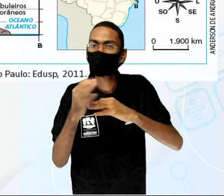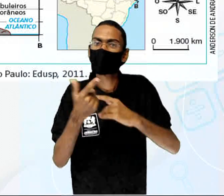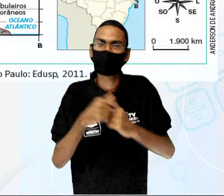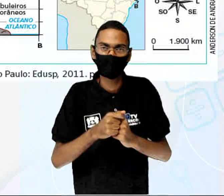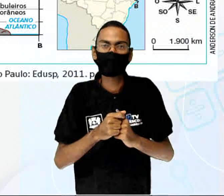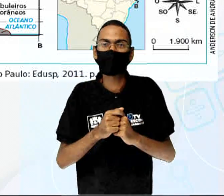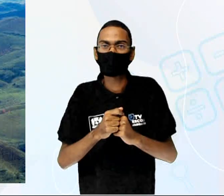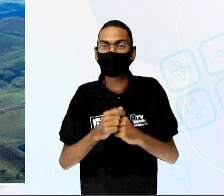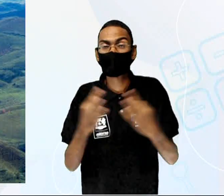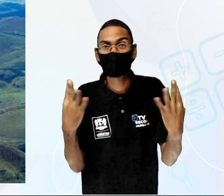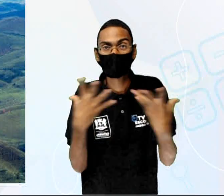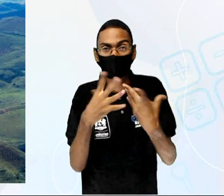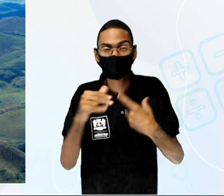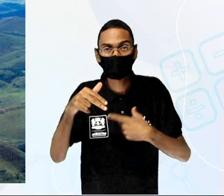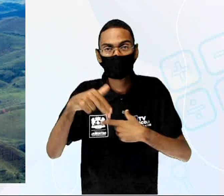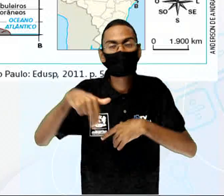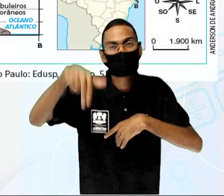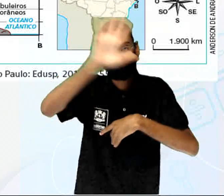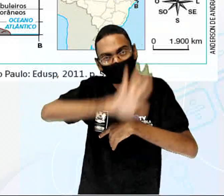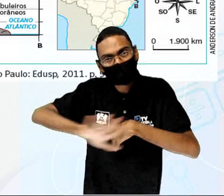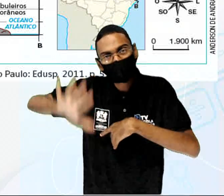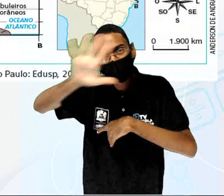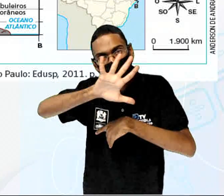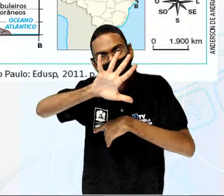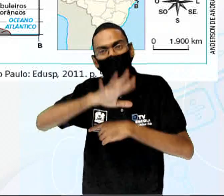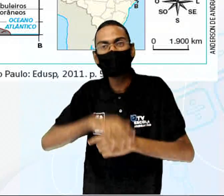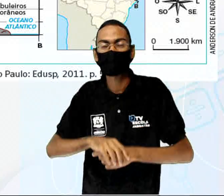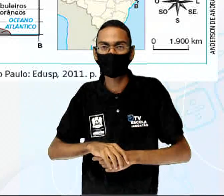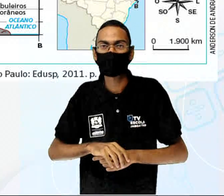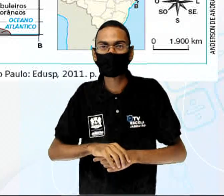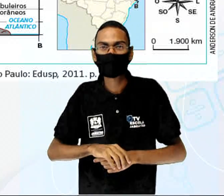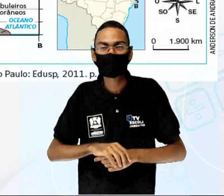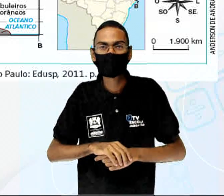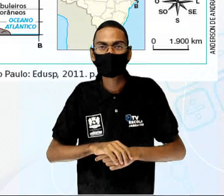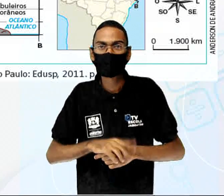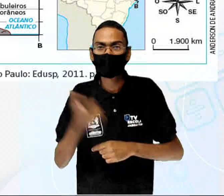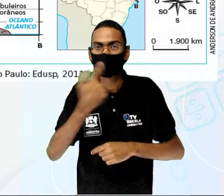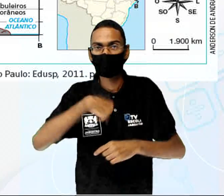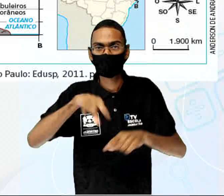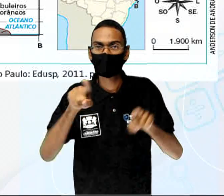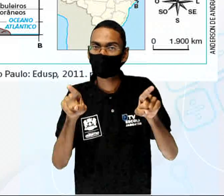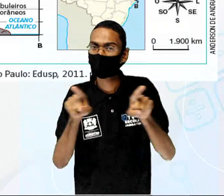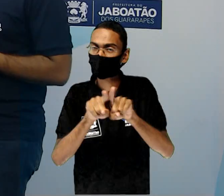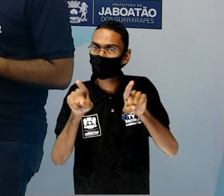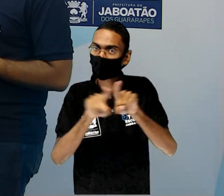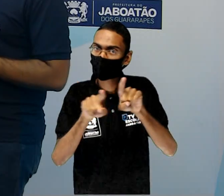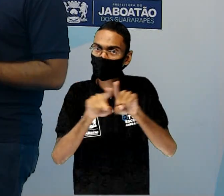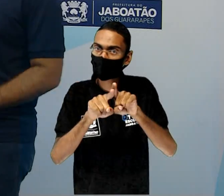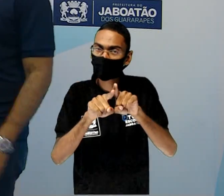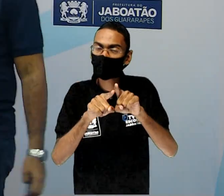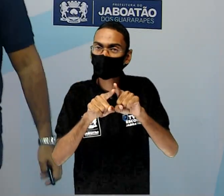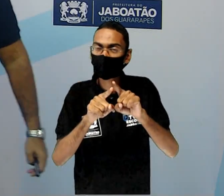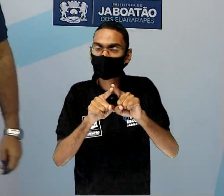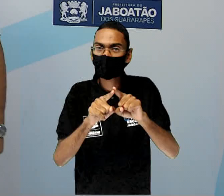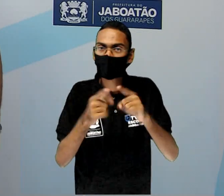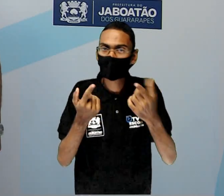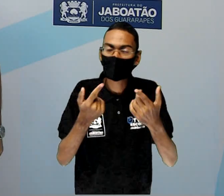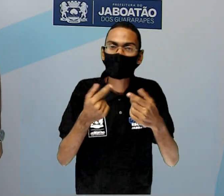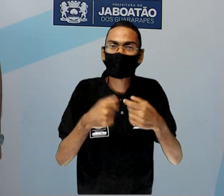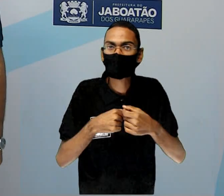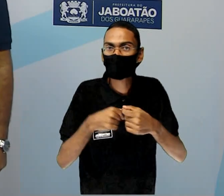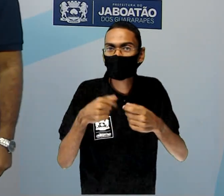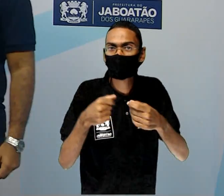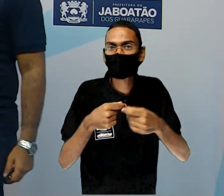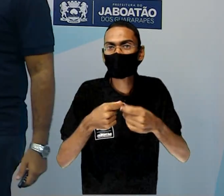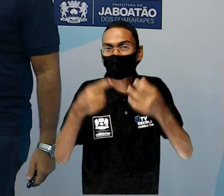Nordeste, tá? Aqui, voltando, nós temos o destaque, né, para quando a gente fala aqui